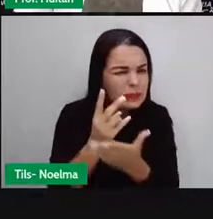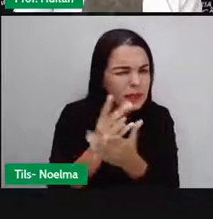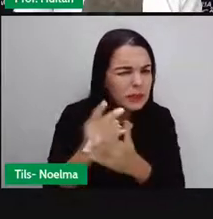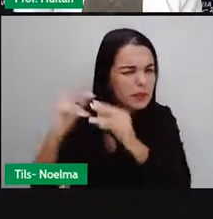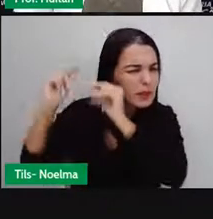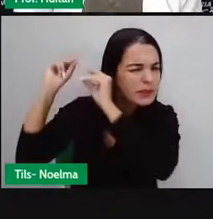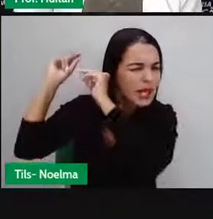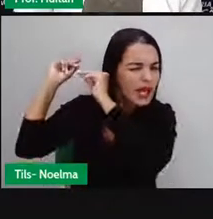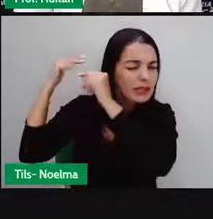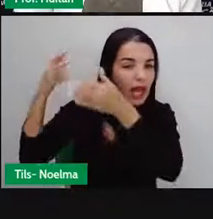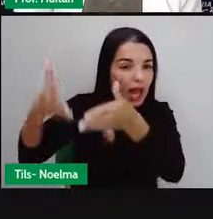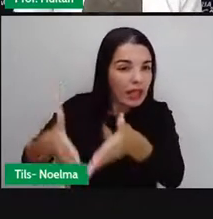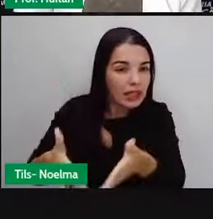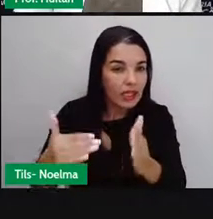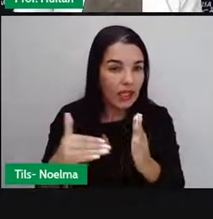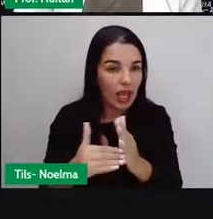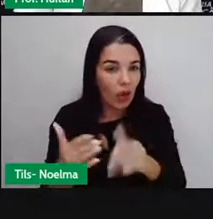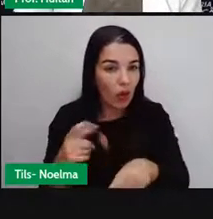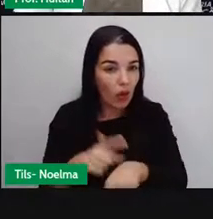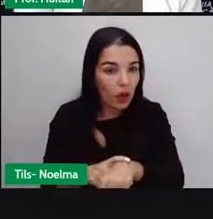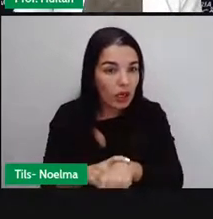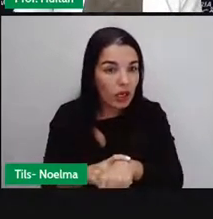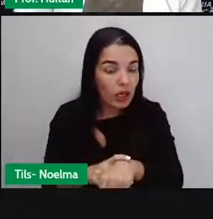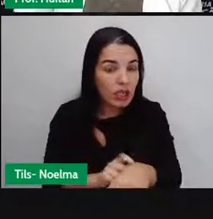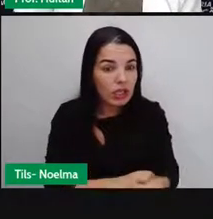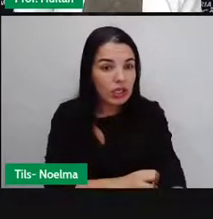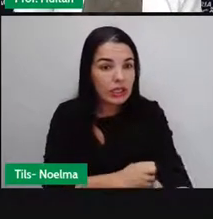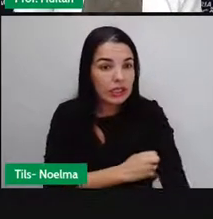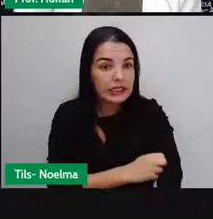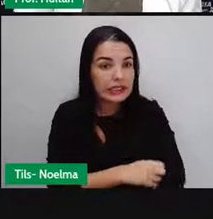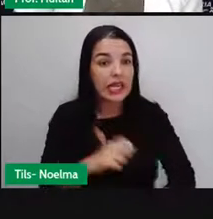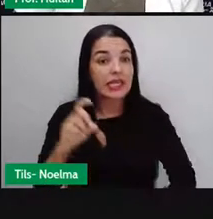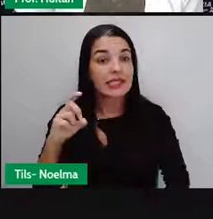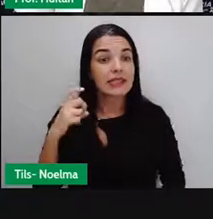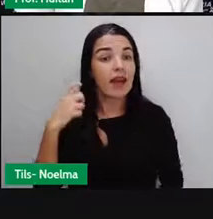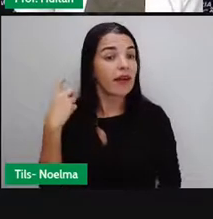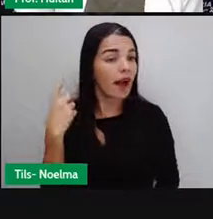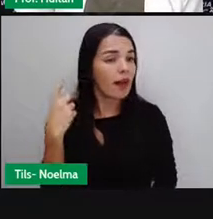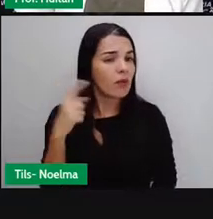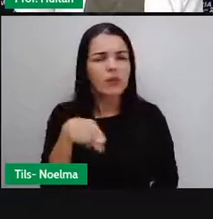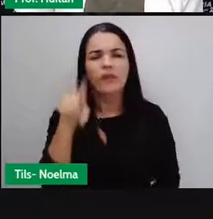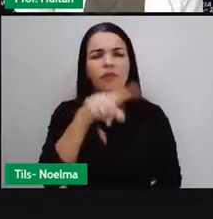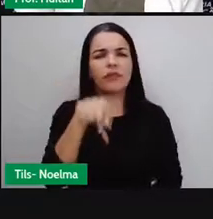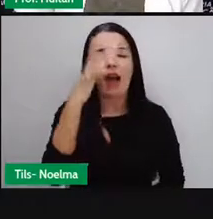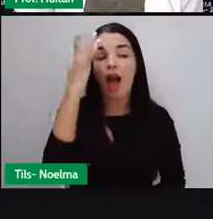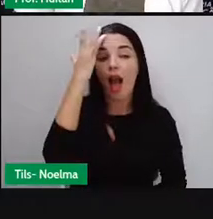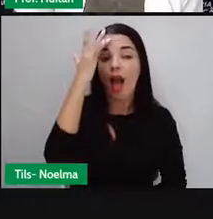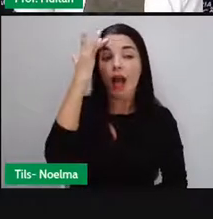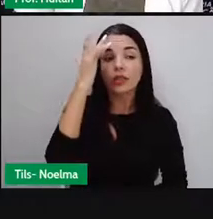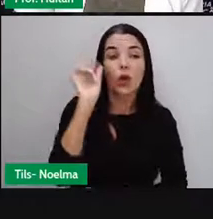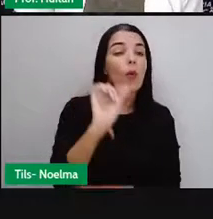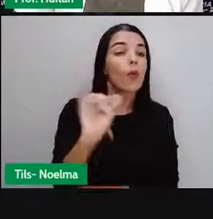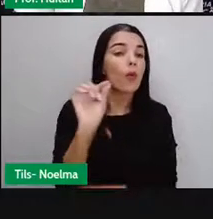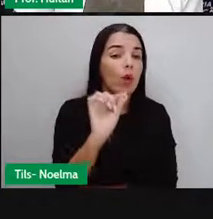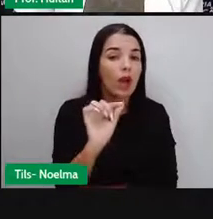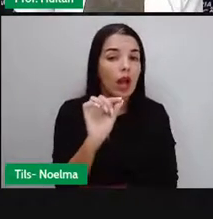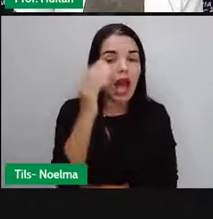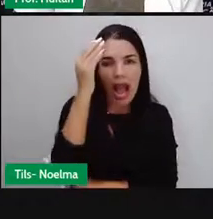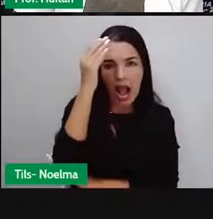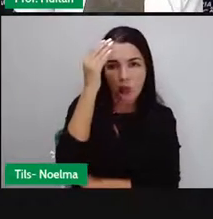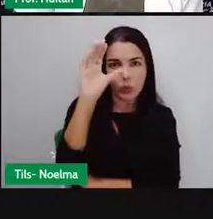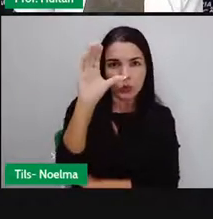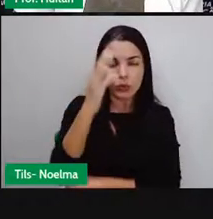partiram para novas experiências fora do seu lugar de origem? O que é que vocês acham? Será que a cultura